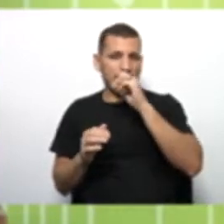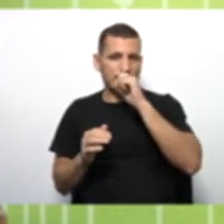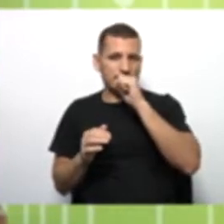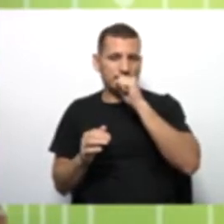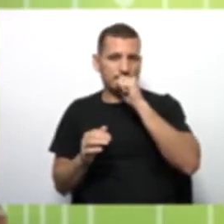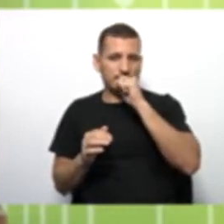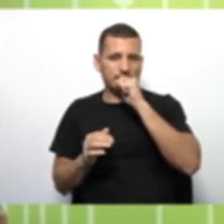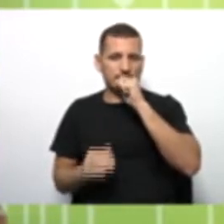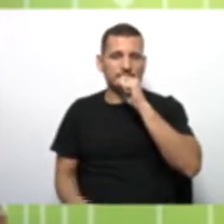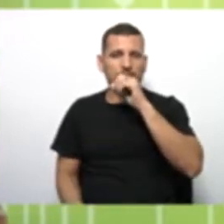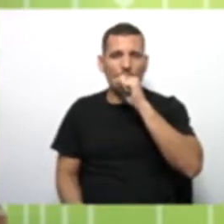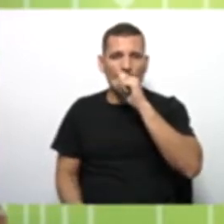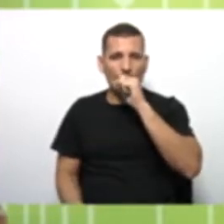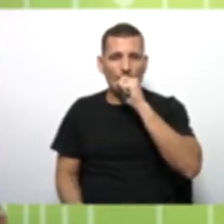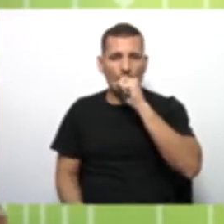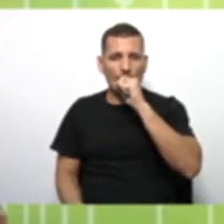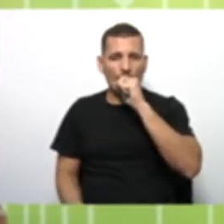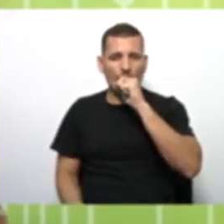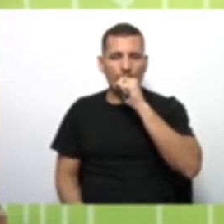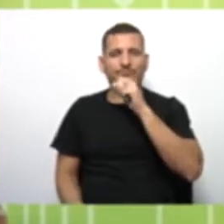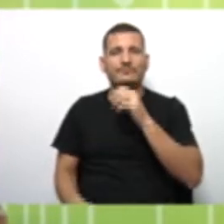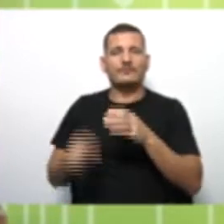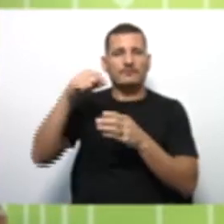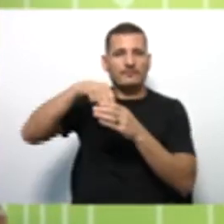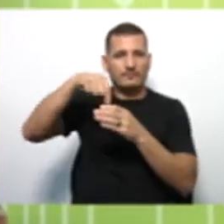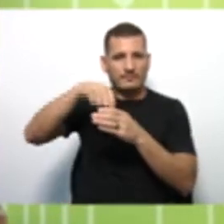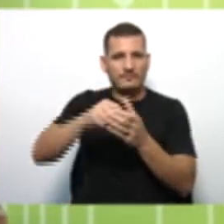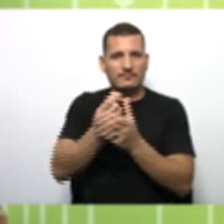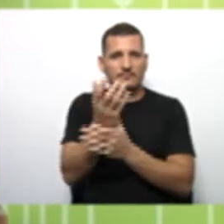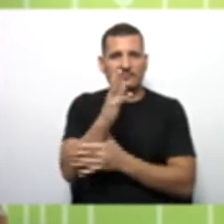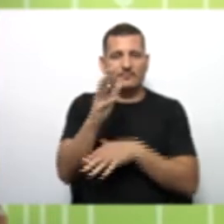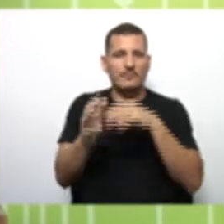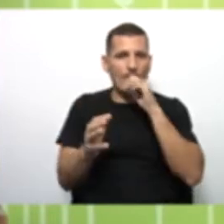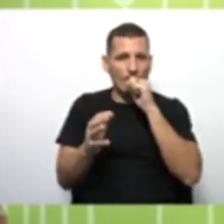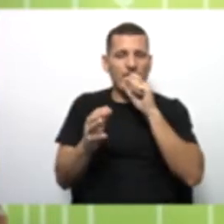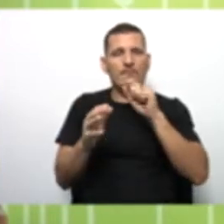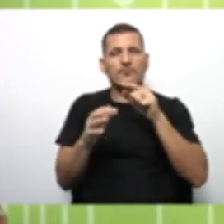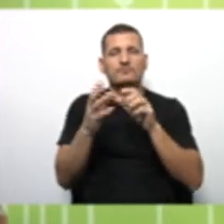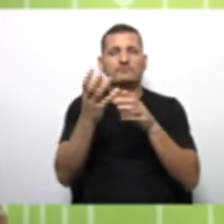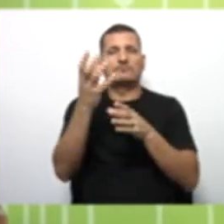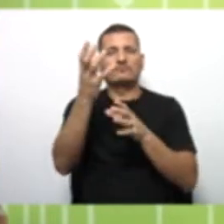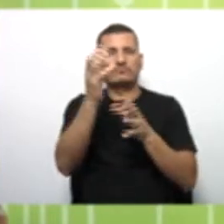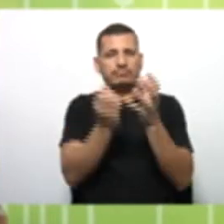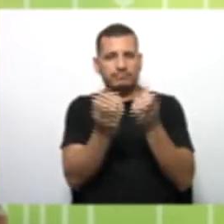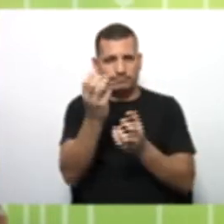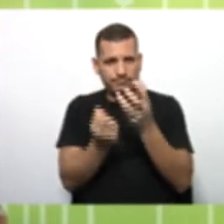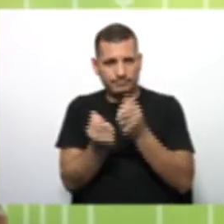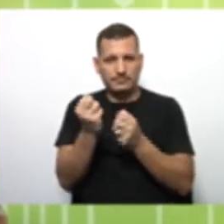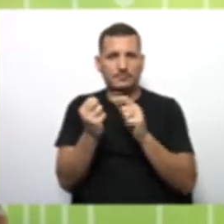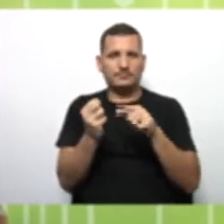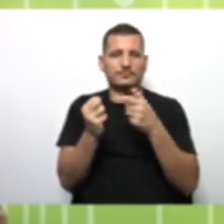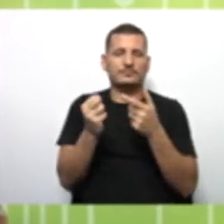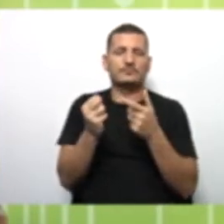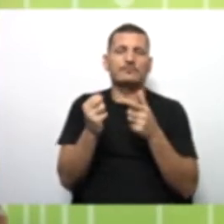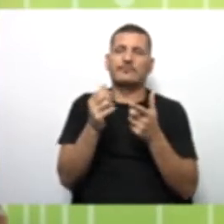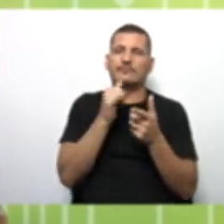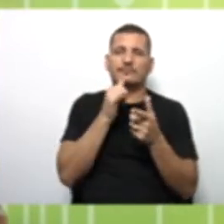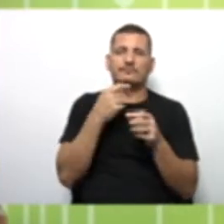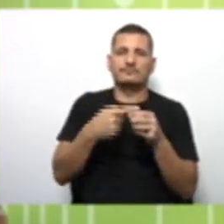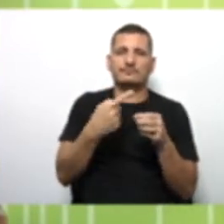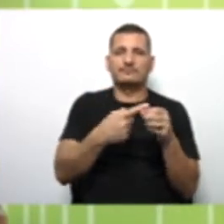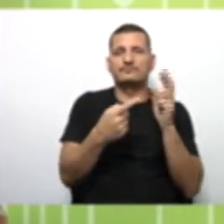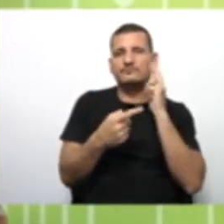A gente plantou laranja, a gente vai fazer escoamento de laranja. lá do interior de Rondônia,